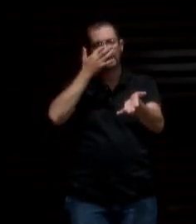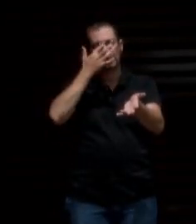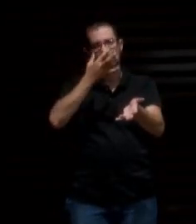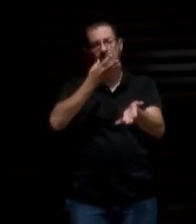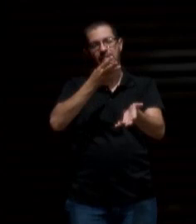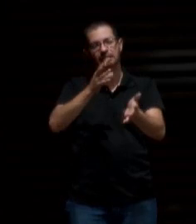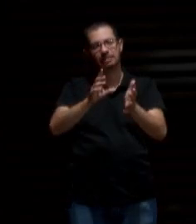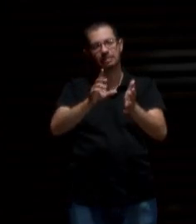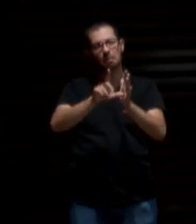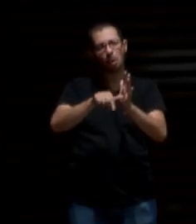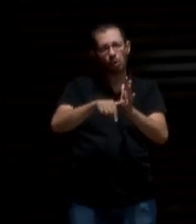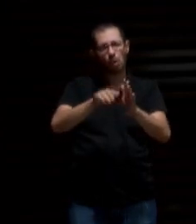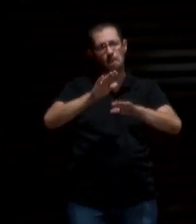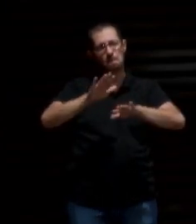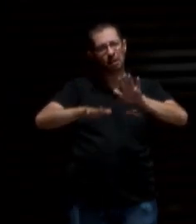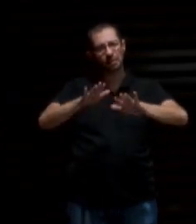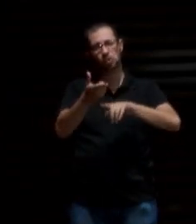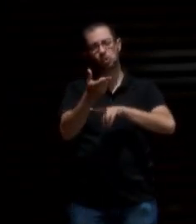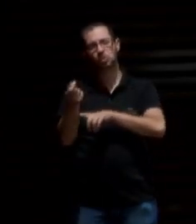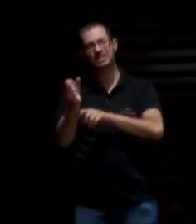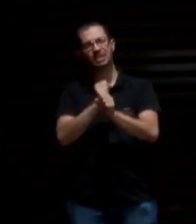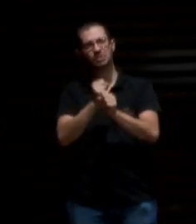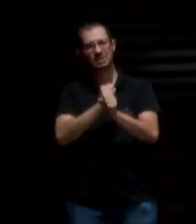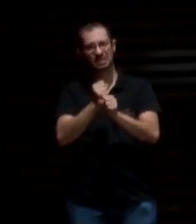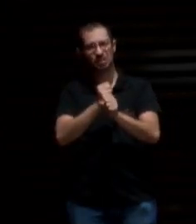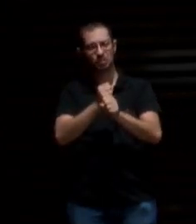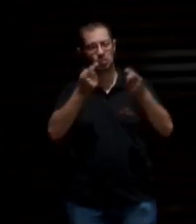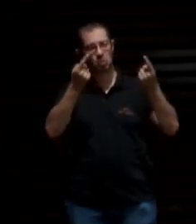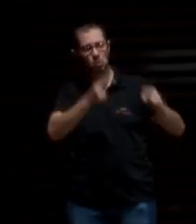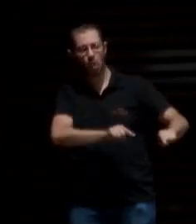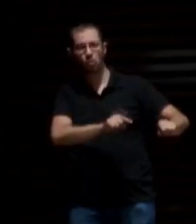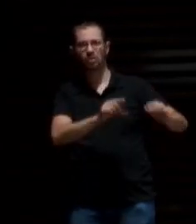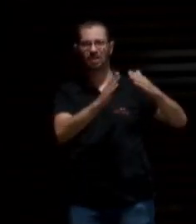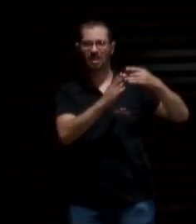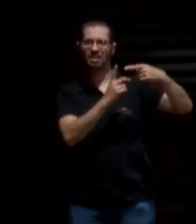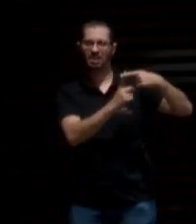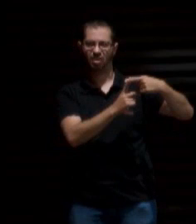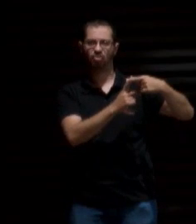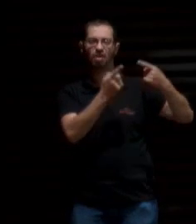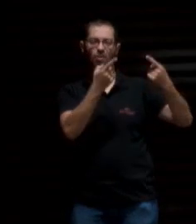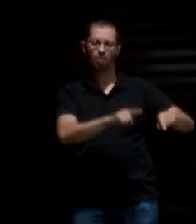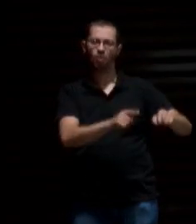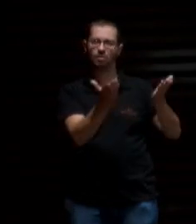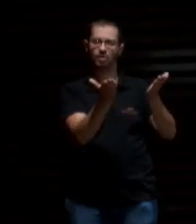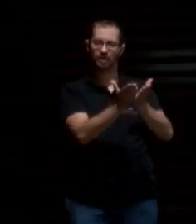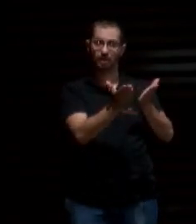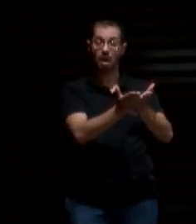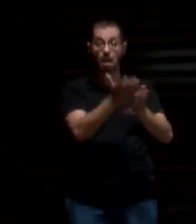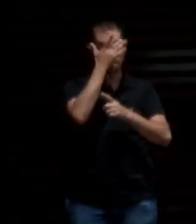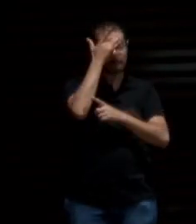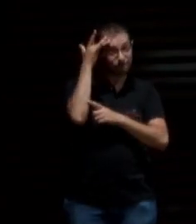contra a igreja de Jesus Cristo, onde homens, por serem crentes, eram colocados em postes e queimados vivos para